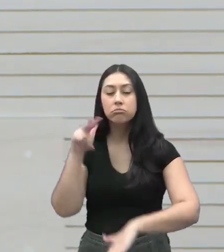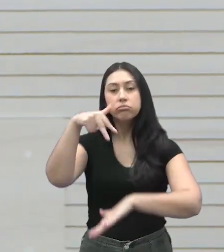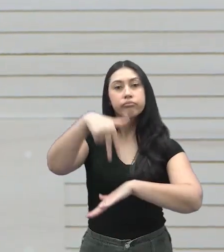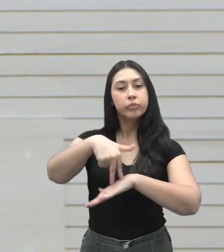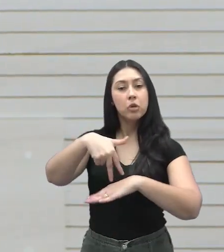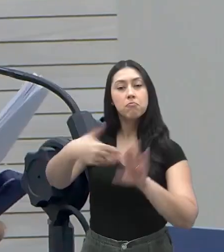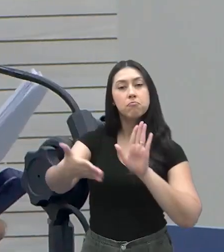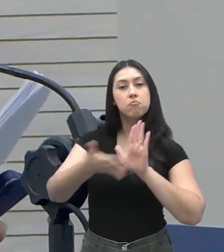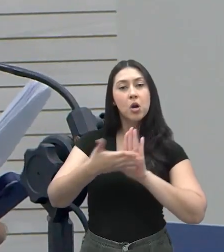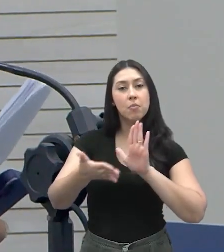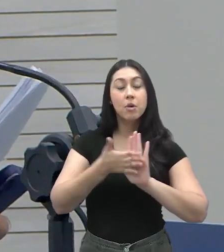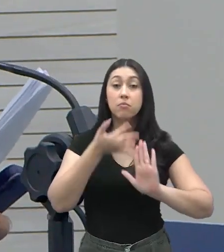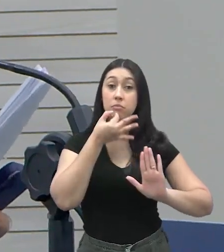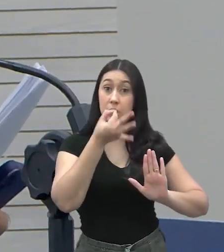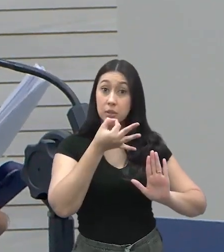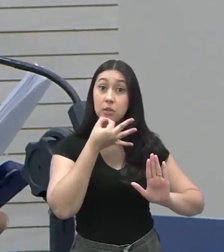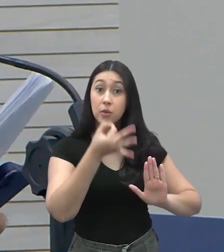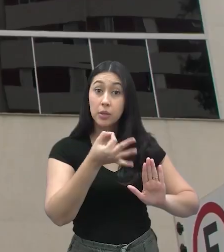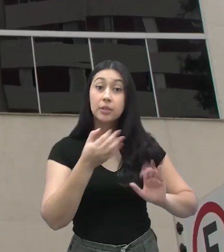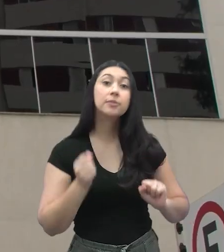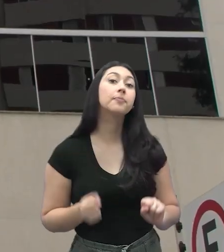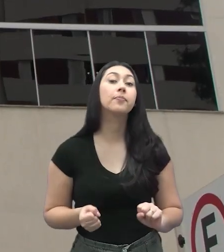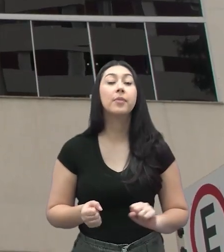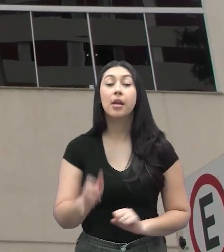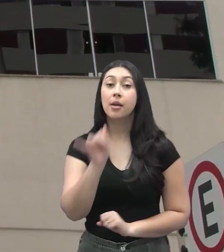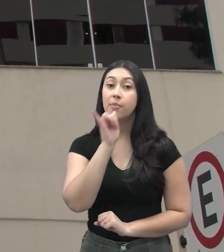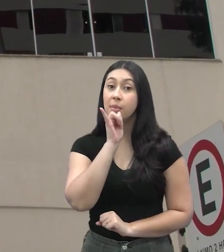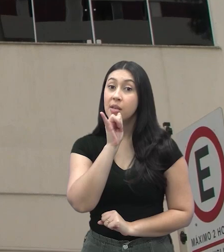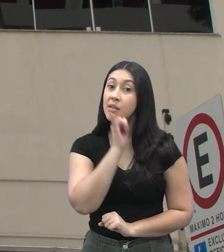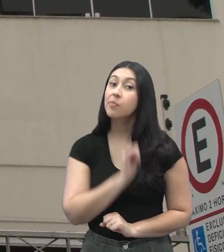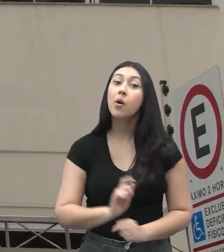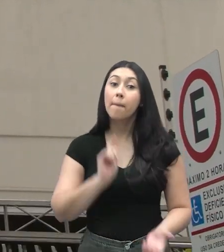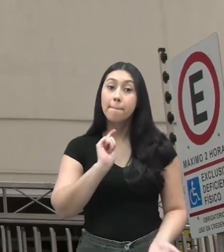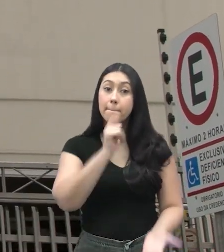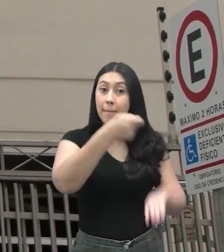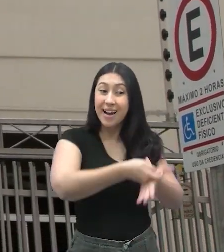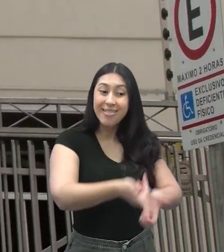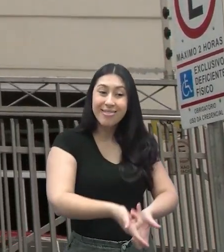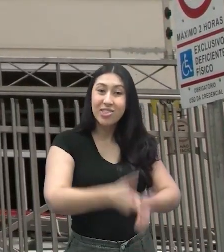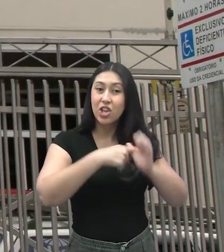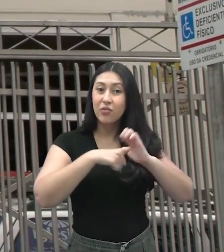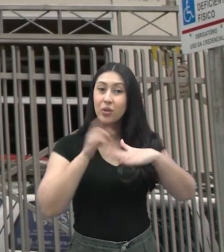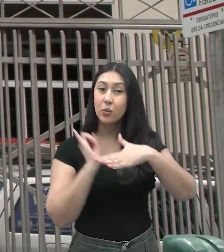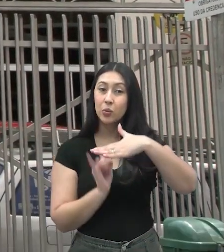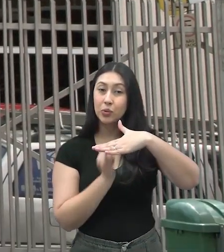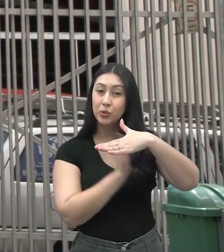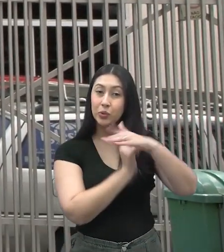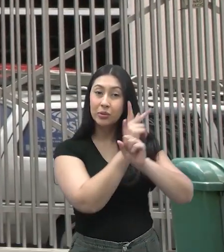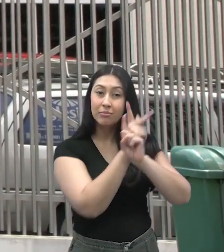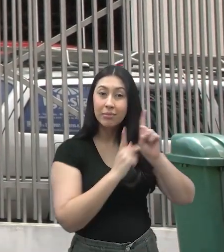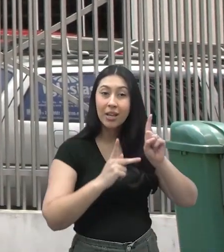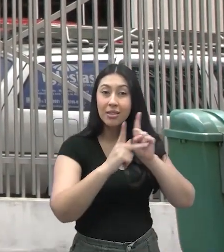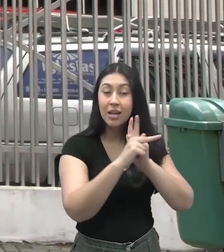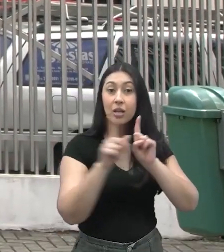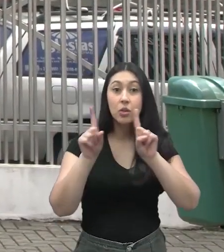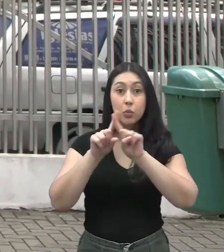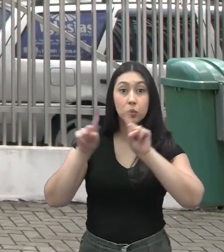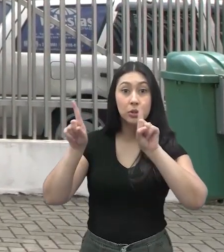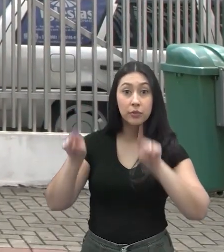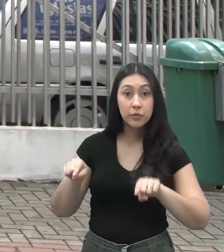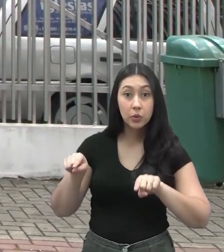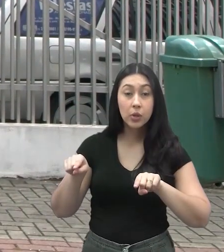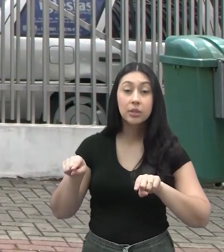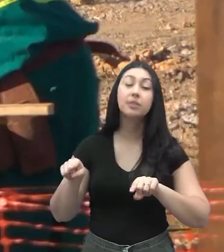usaram a palavra para propor sugestões. Entre elas estão o pagamento da dívida com o Instituto de Previdência dos